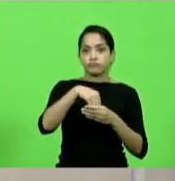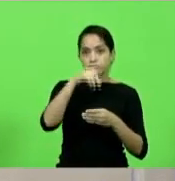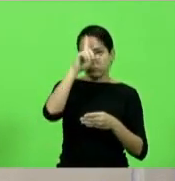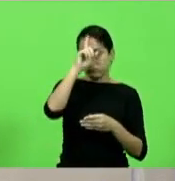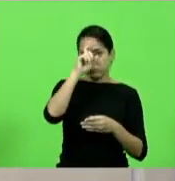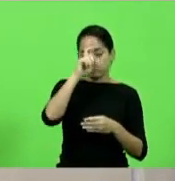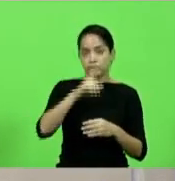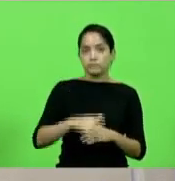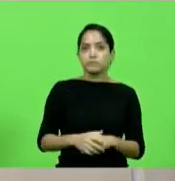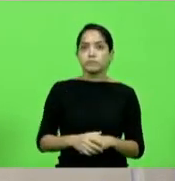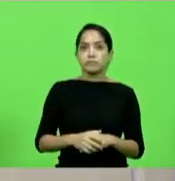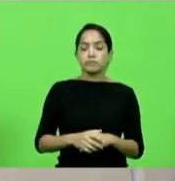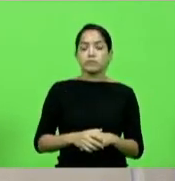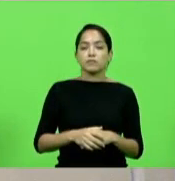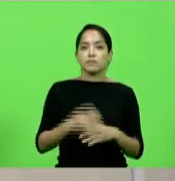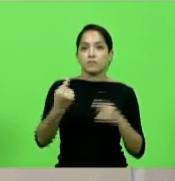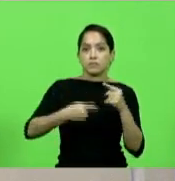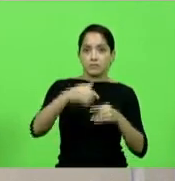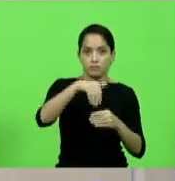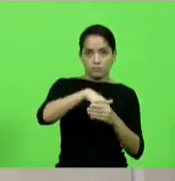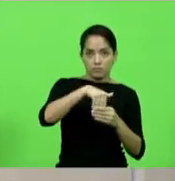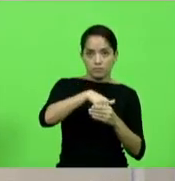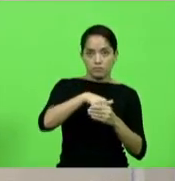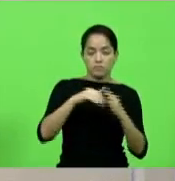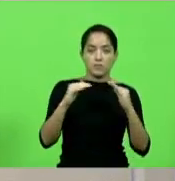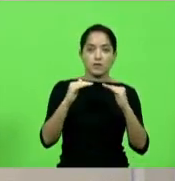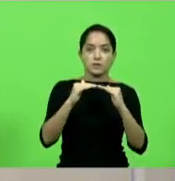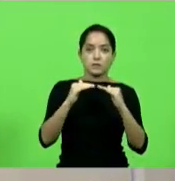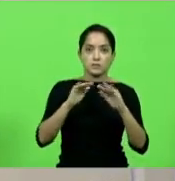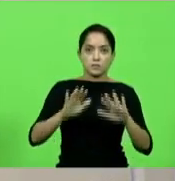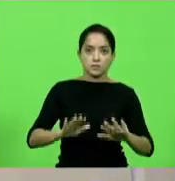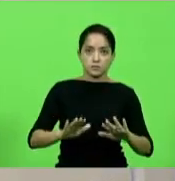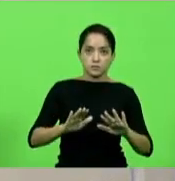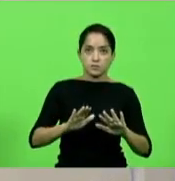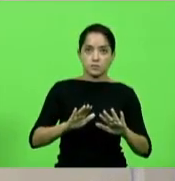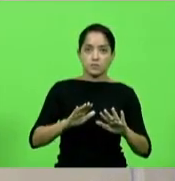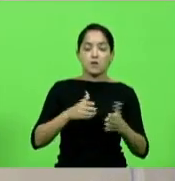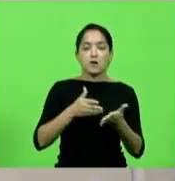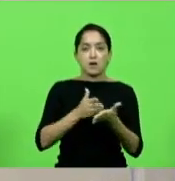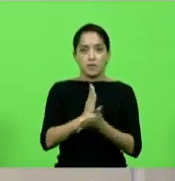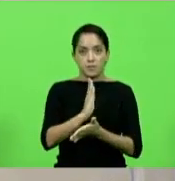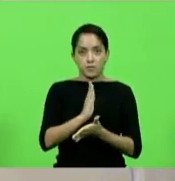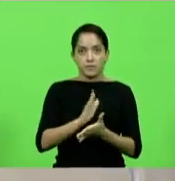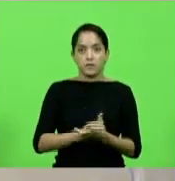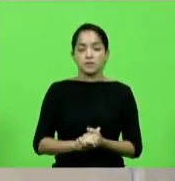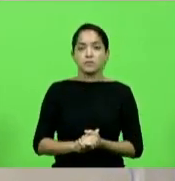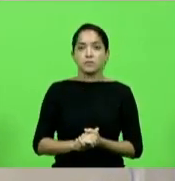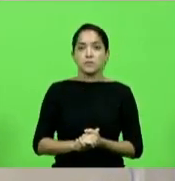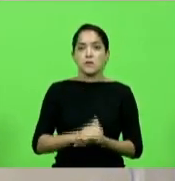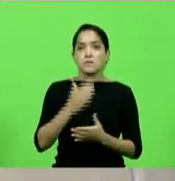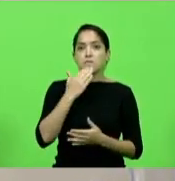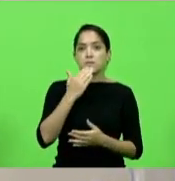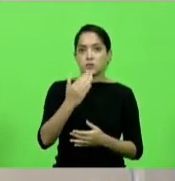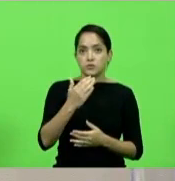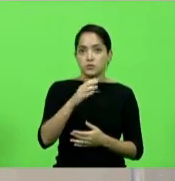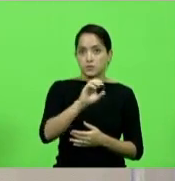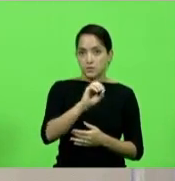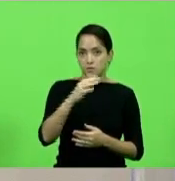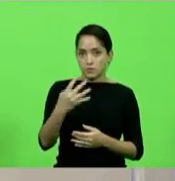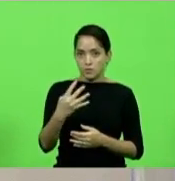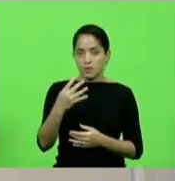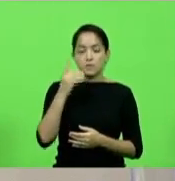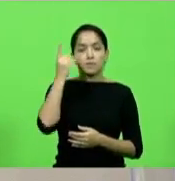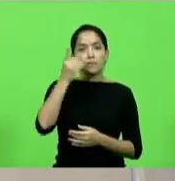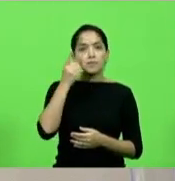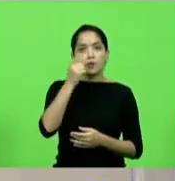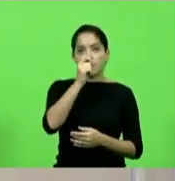não havendo quem queira discutir em votação, deputados que aprovam permaneça como se encontra, aprovado por unanimidade, pedido de informação 04, autor deputado